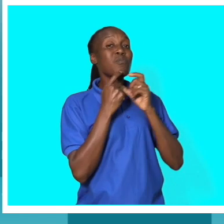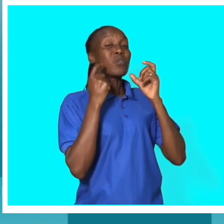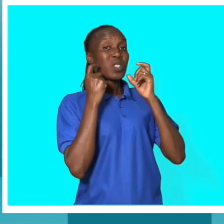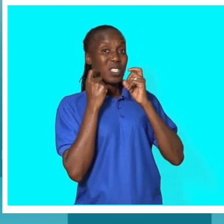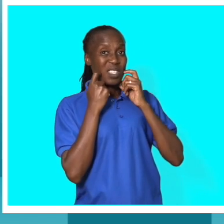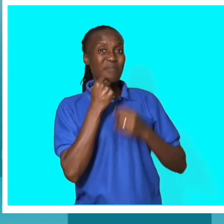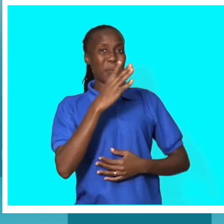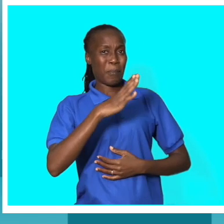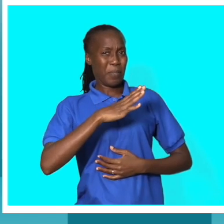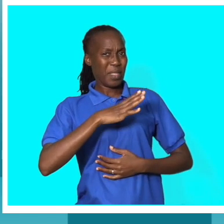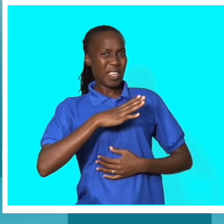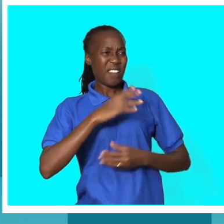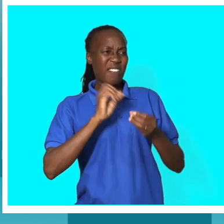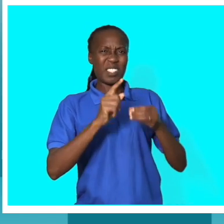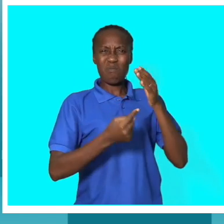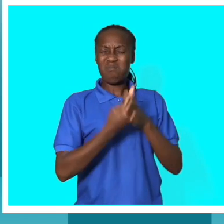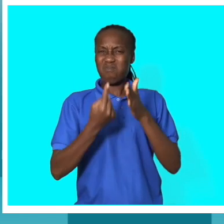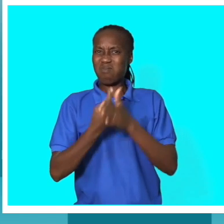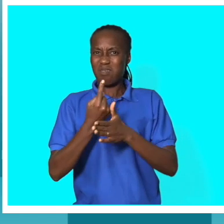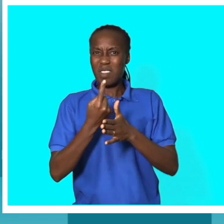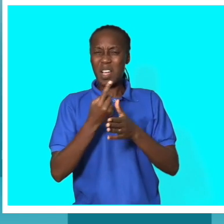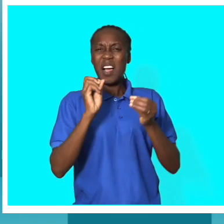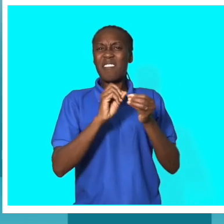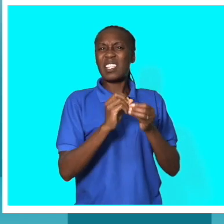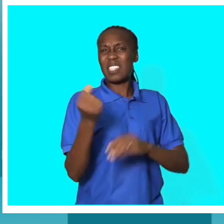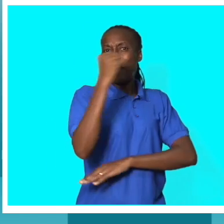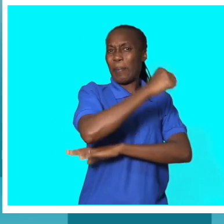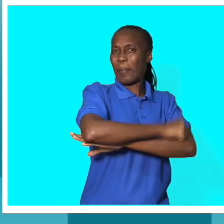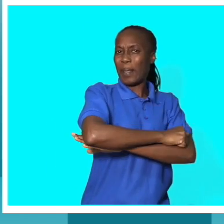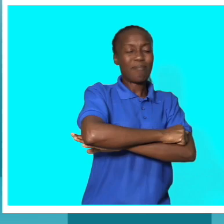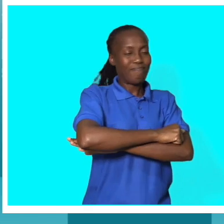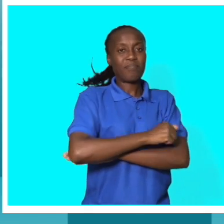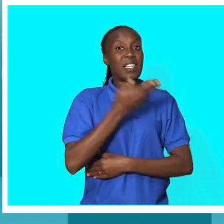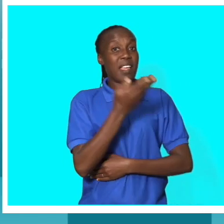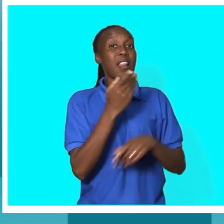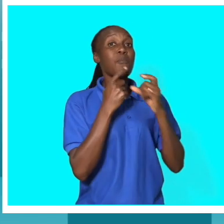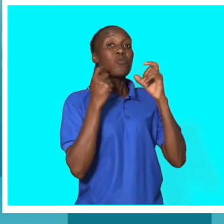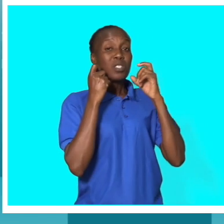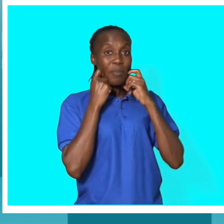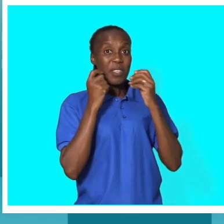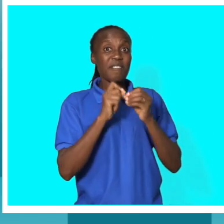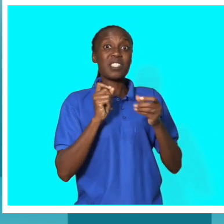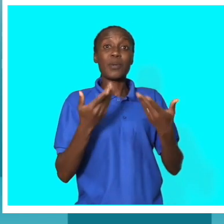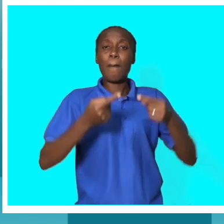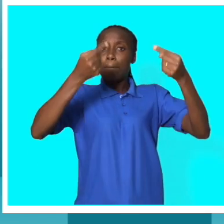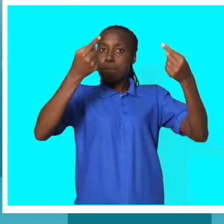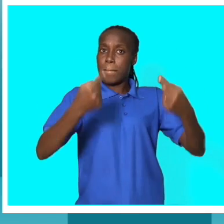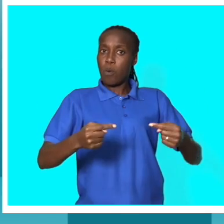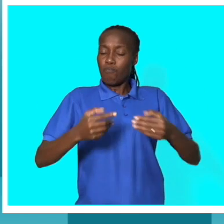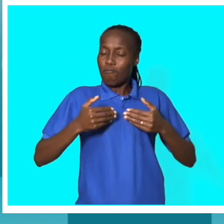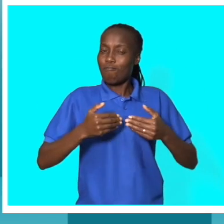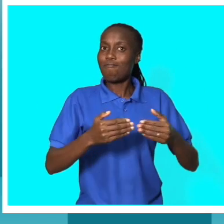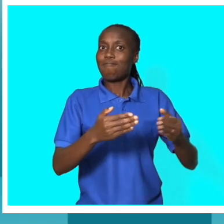que não há certidão de óbito, digamos assim. Mas sim, é para Moçambique ir competir de peito aberto para